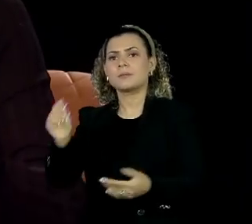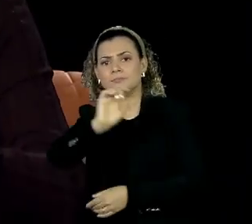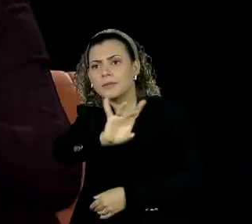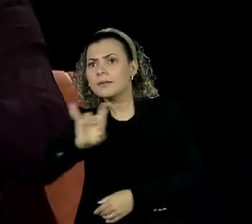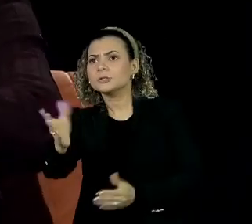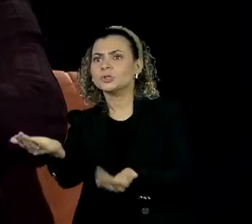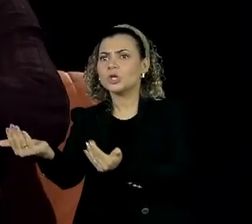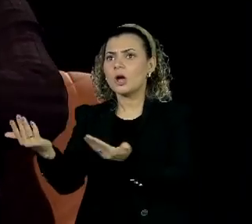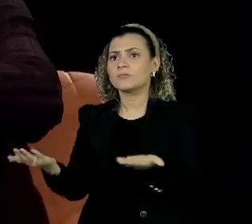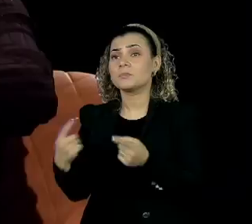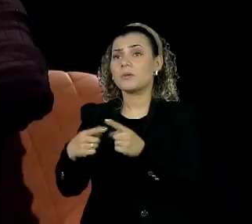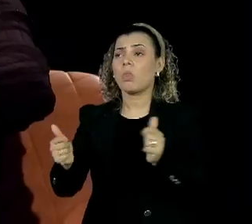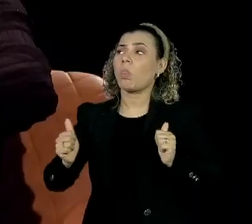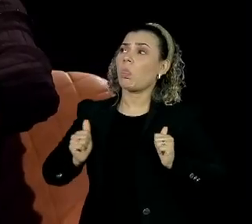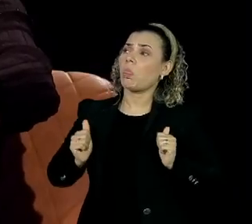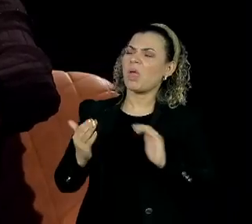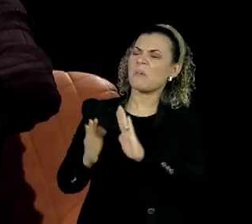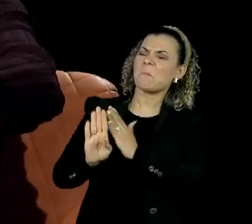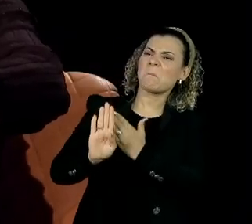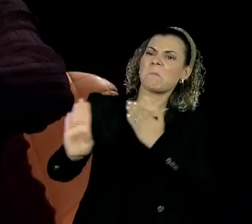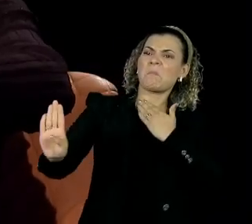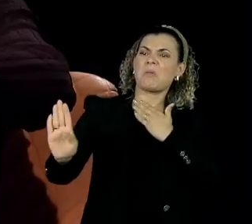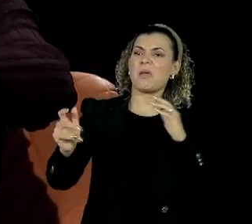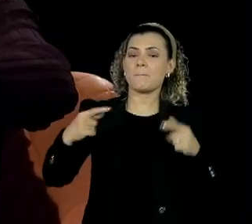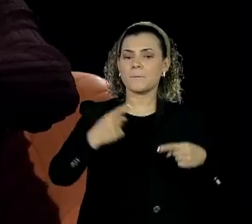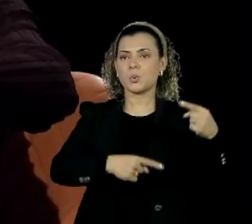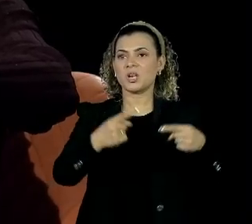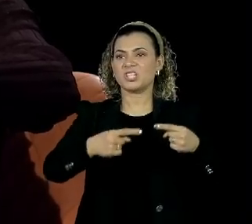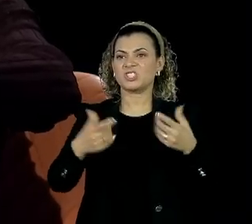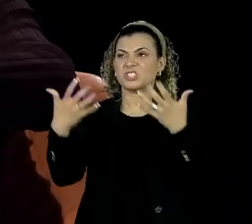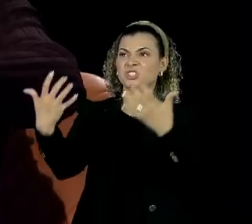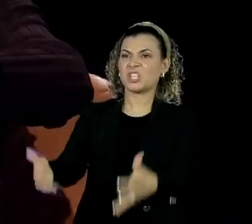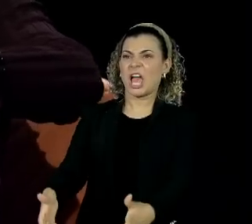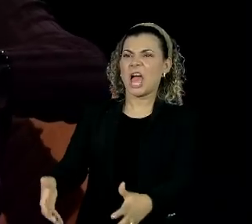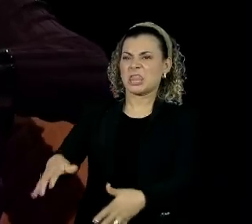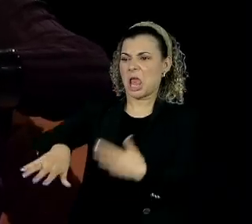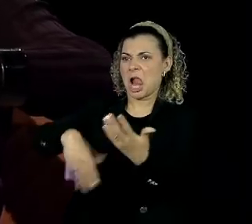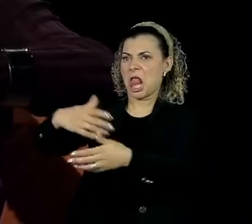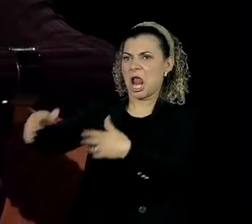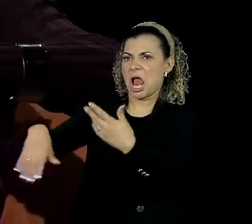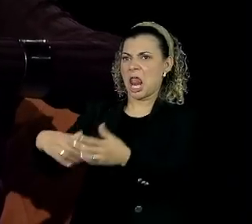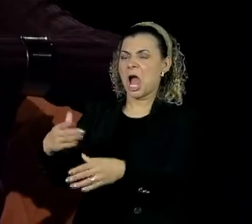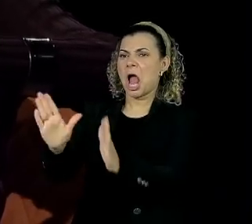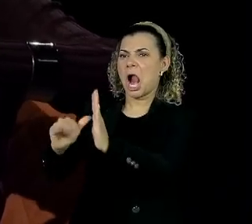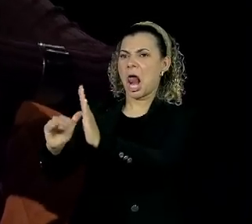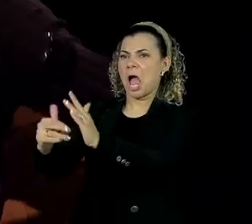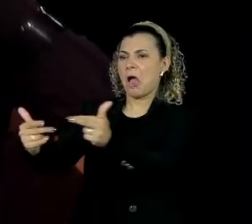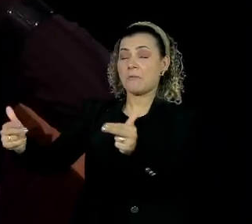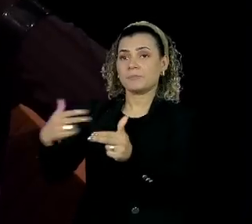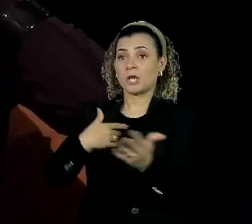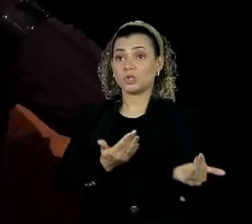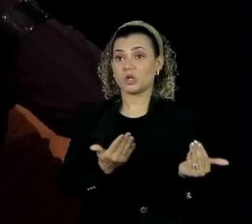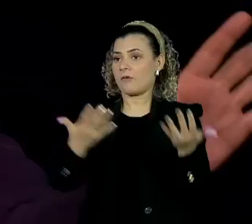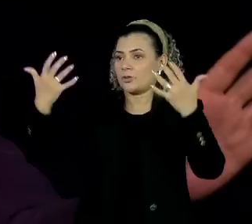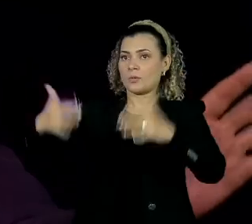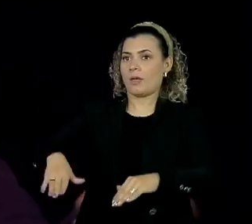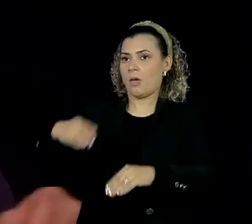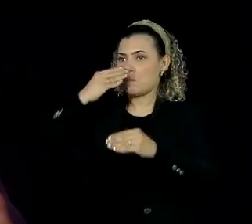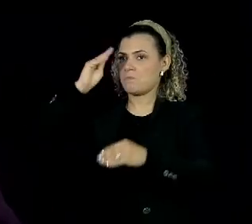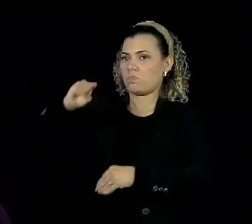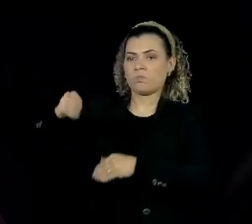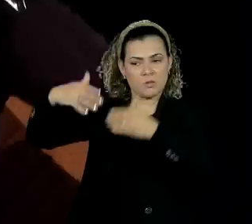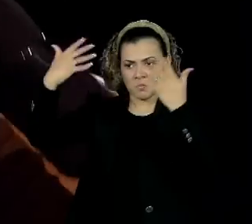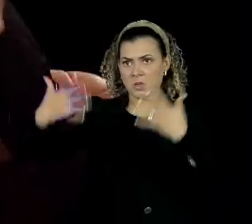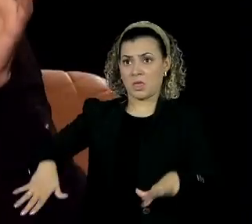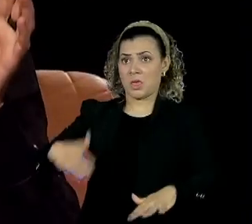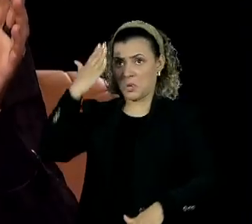vezes, ficam muito distante a coisa da política. A política ficou uma coisa tão suja que o jovem não quer mais saber disso. Fala, por Deus